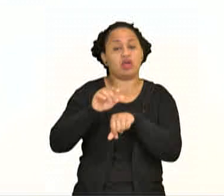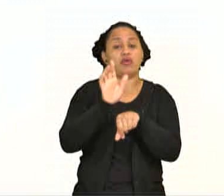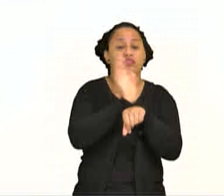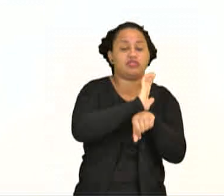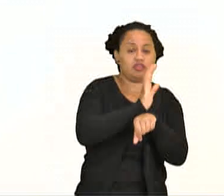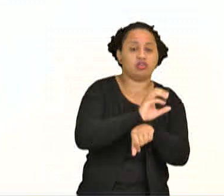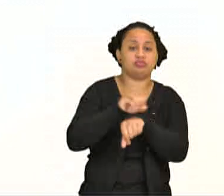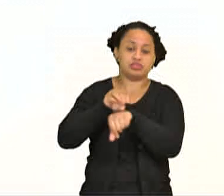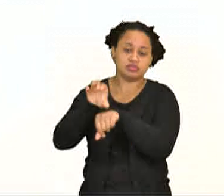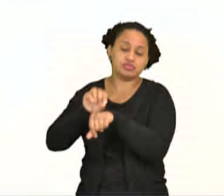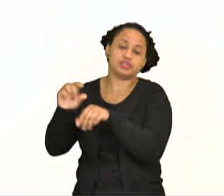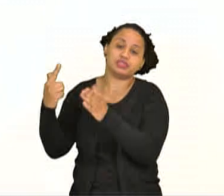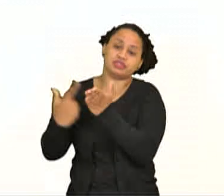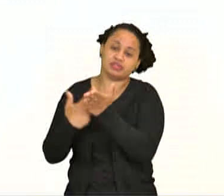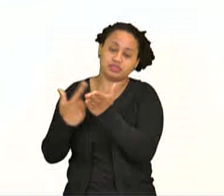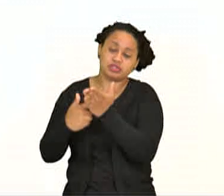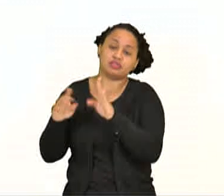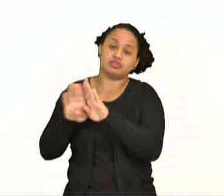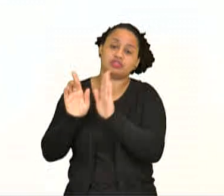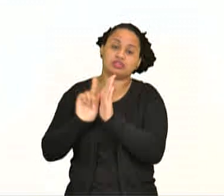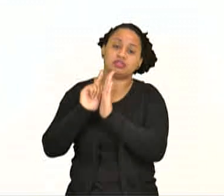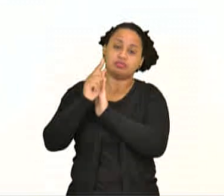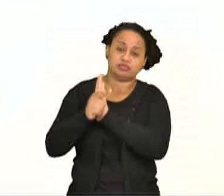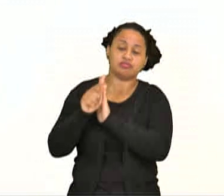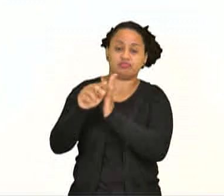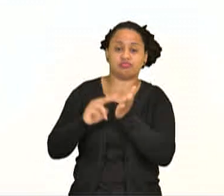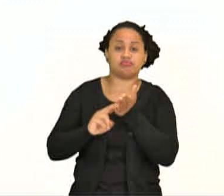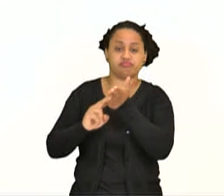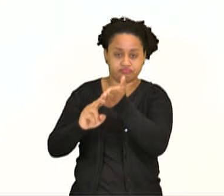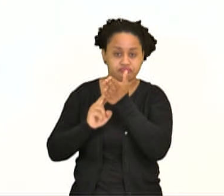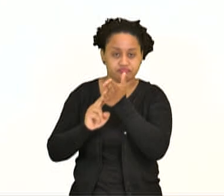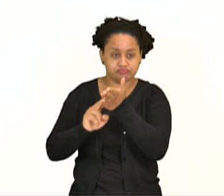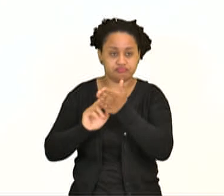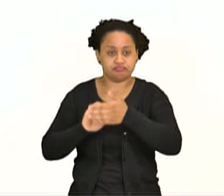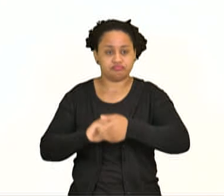dica de livro também do gênero epistolar.